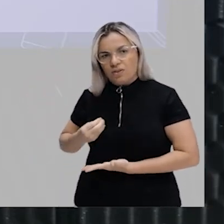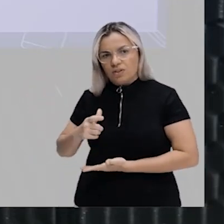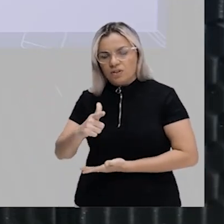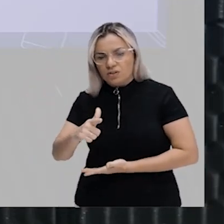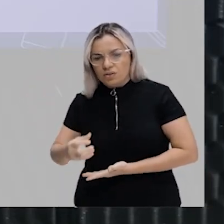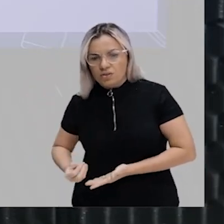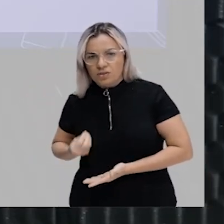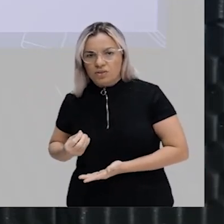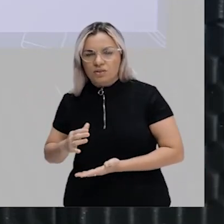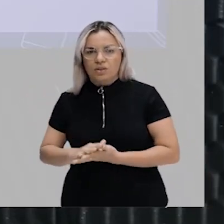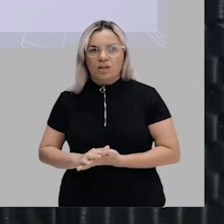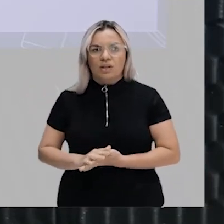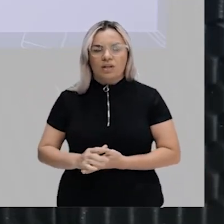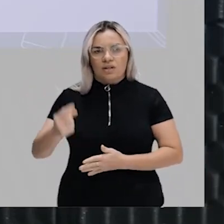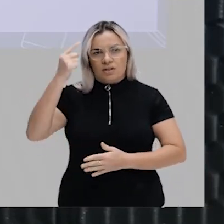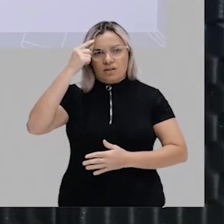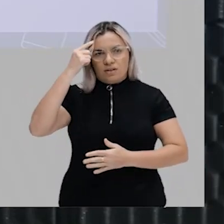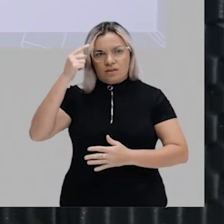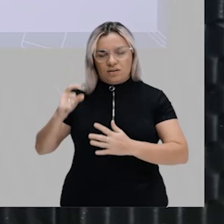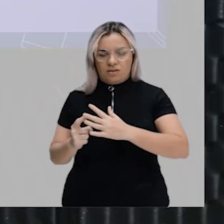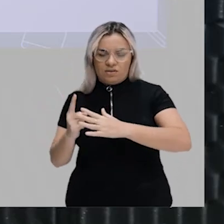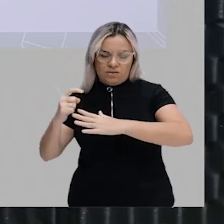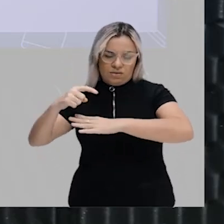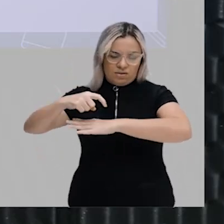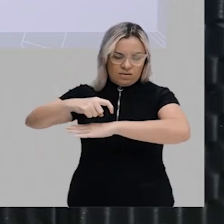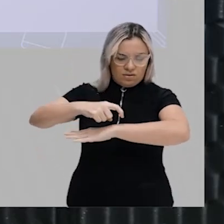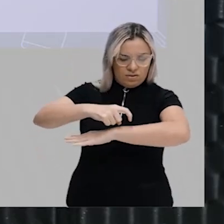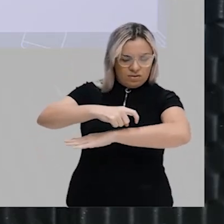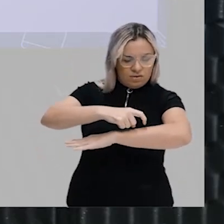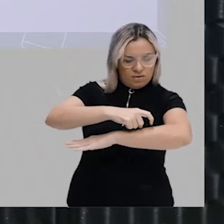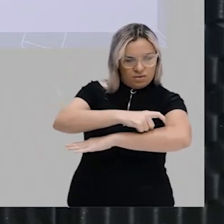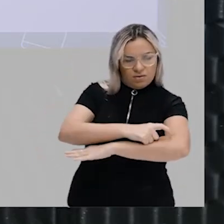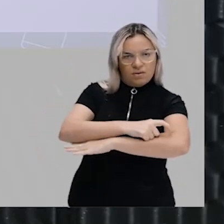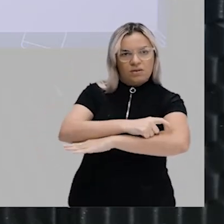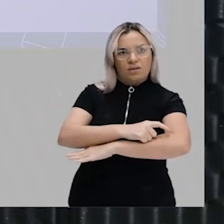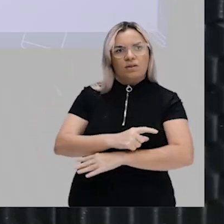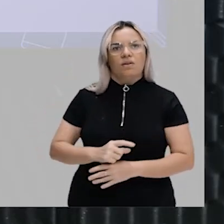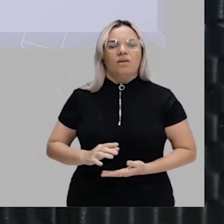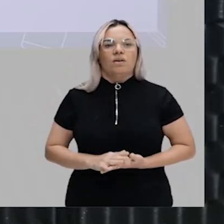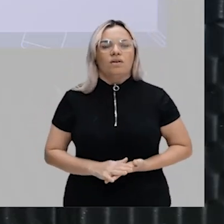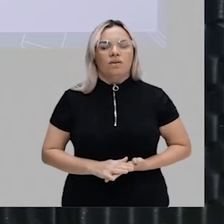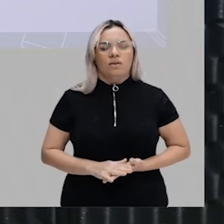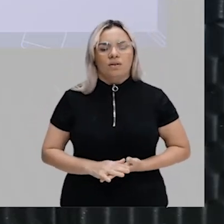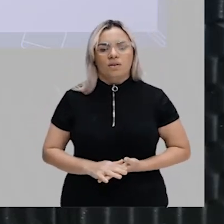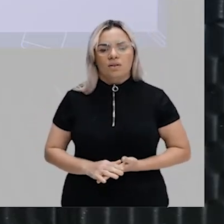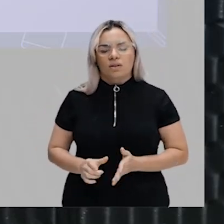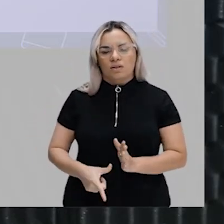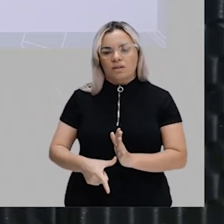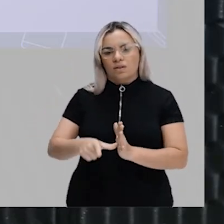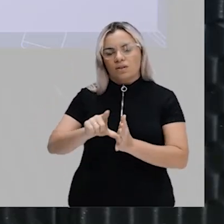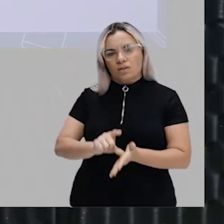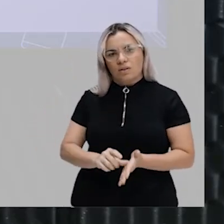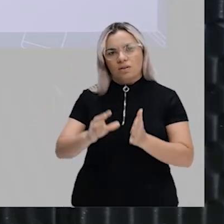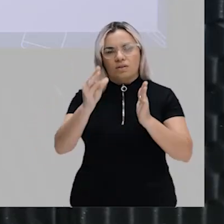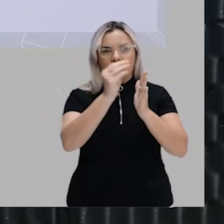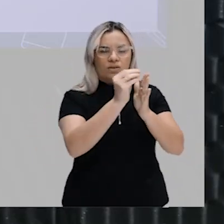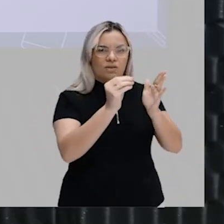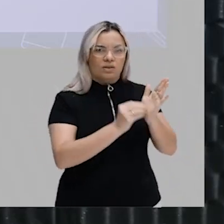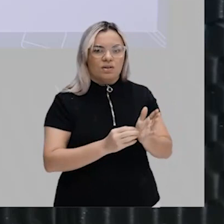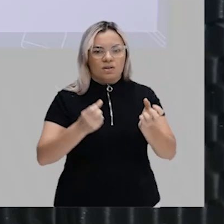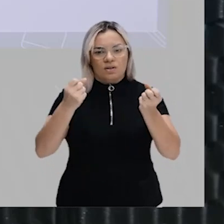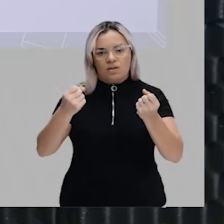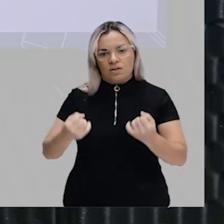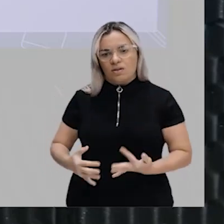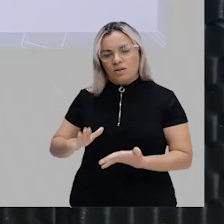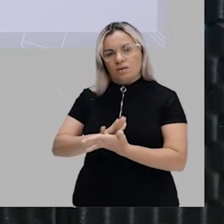chamada de abiogênese, ou teoria da geração espontânea. E aí, na aula passada, eu expliquei alguns experimentos